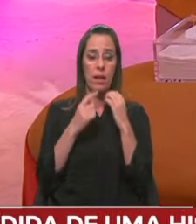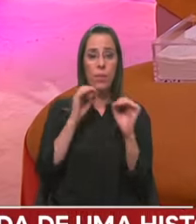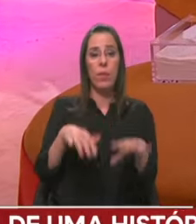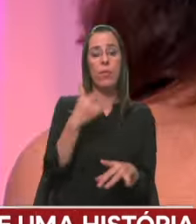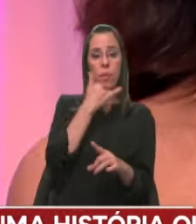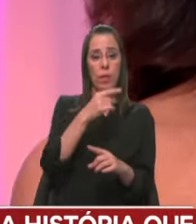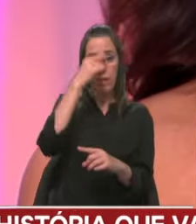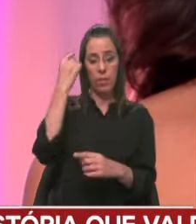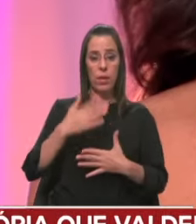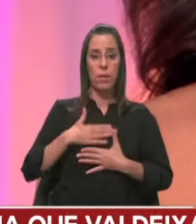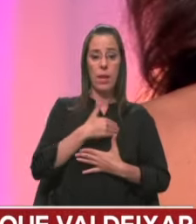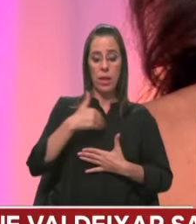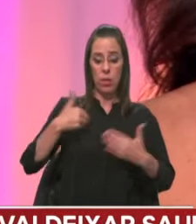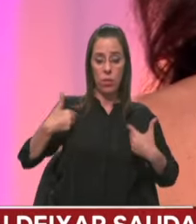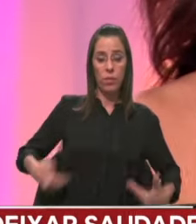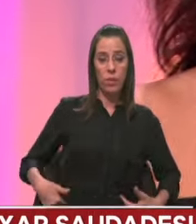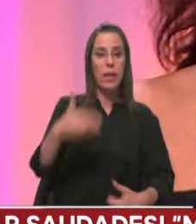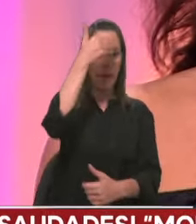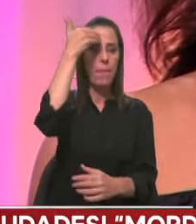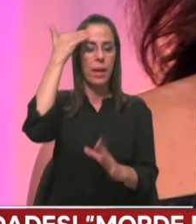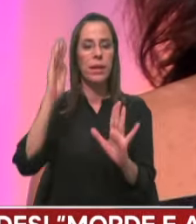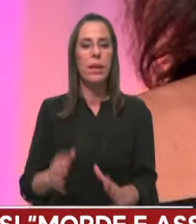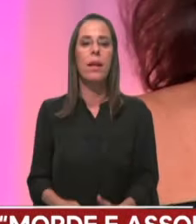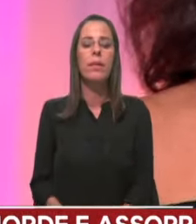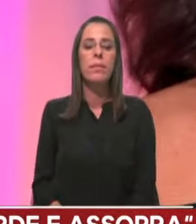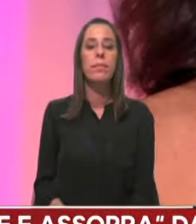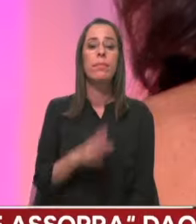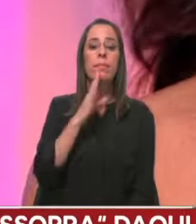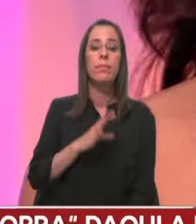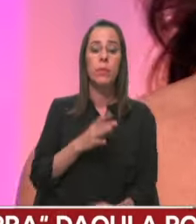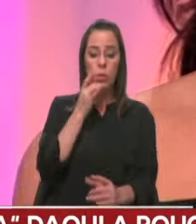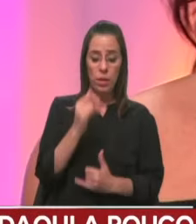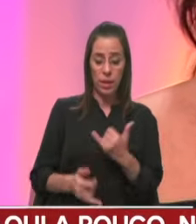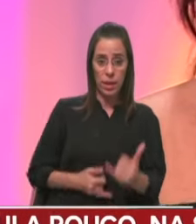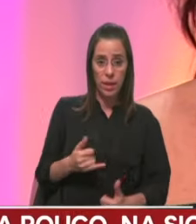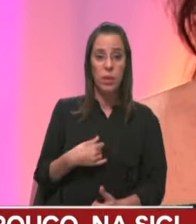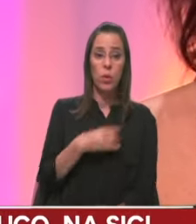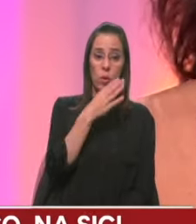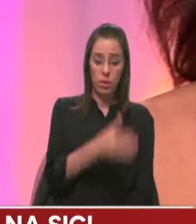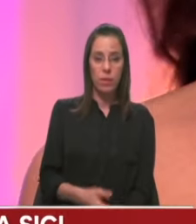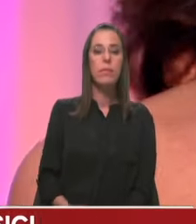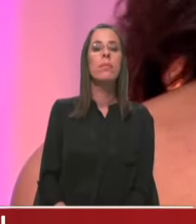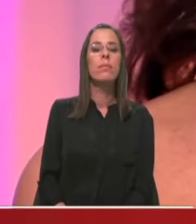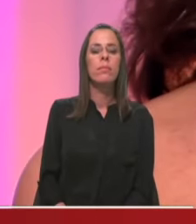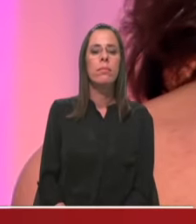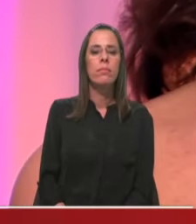feliz, custou-me a minha saúde física e mental. A minha mãe, no dia a seguir de eu ter dito isto,